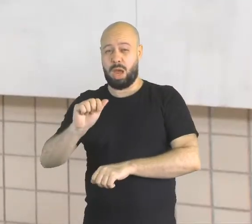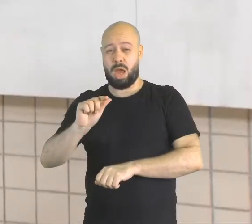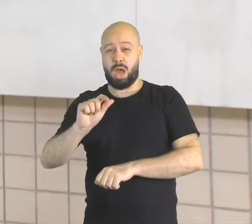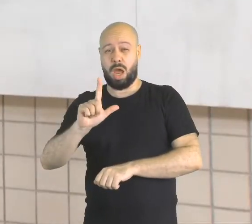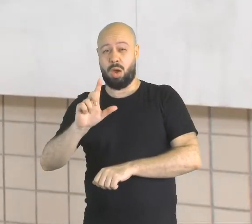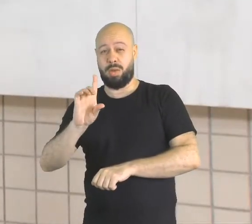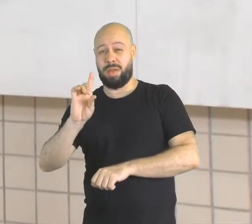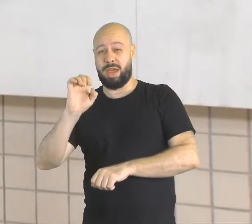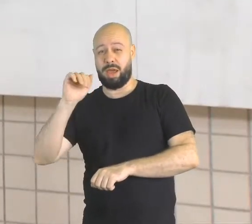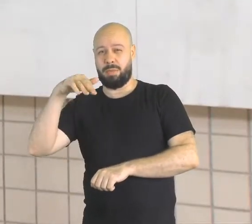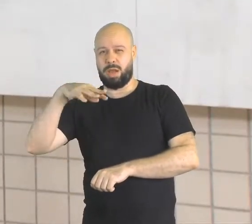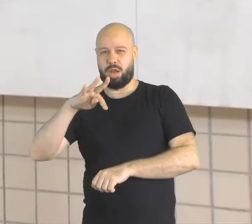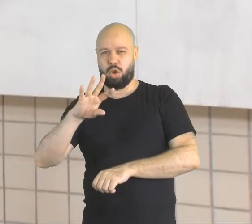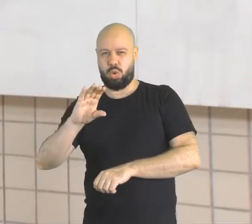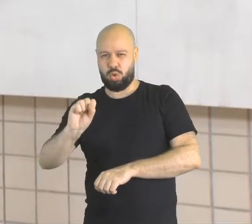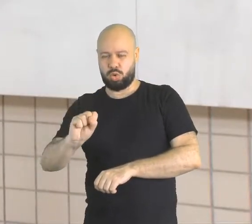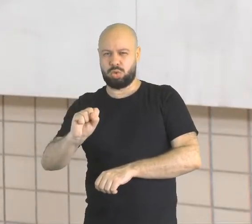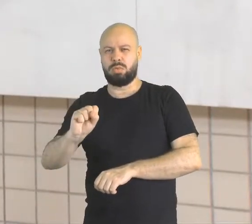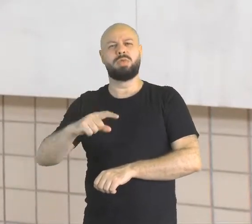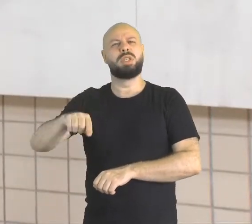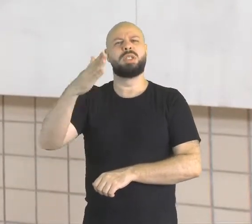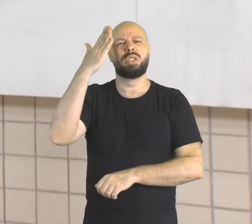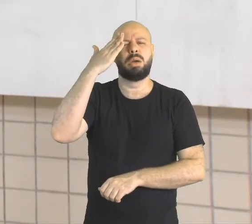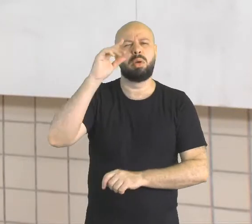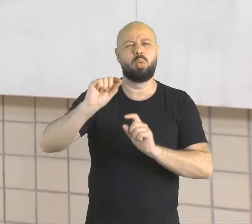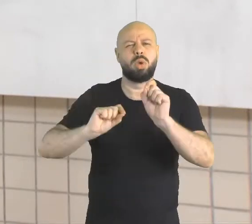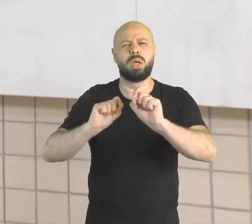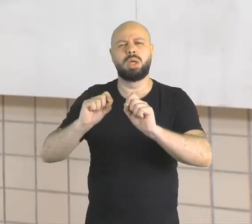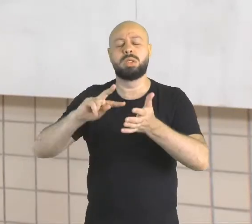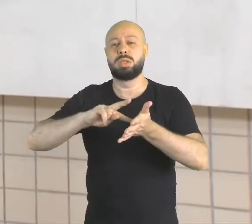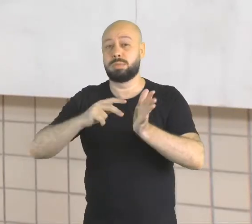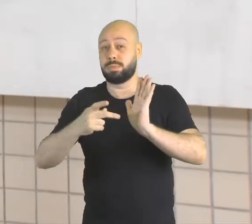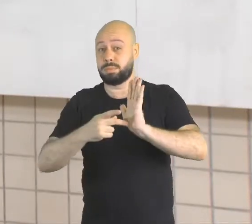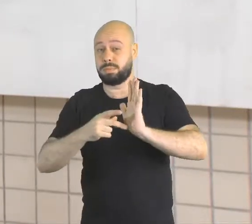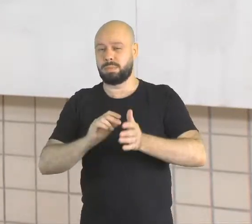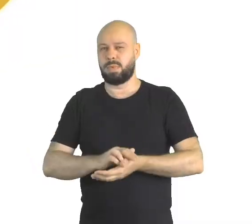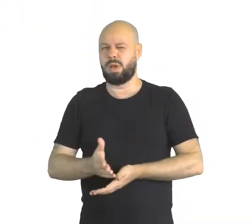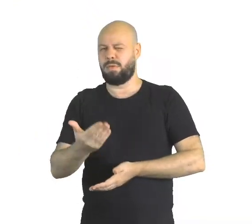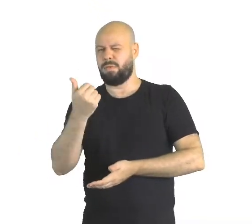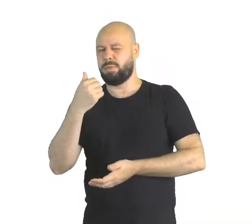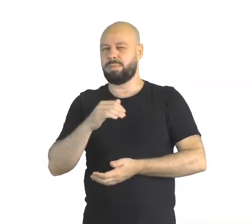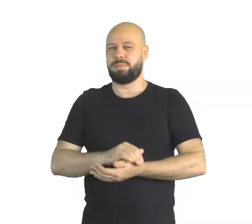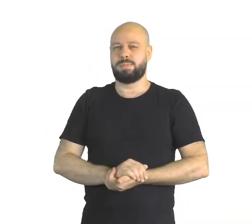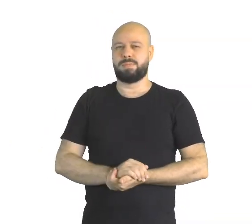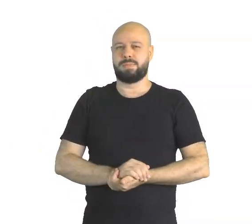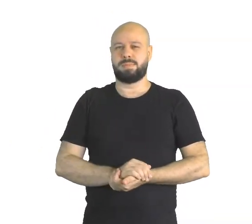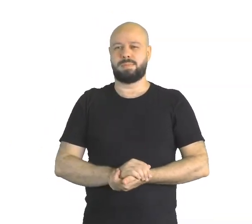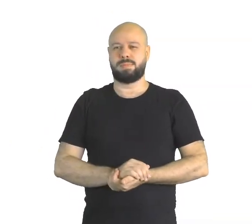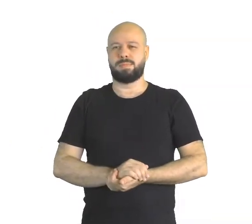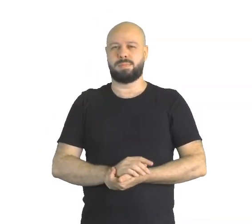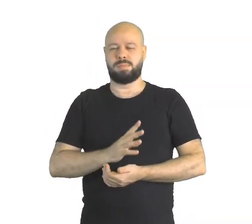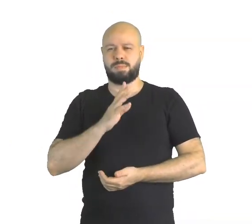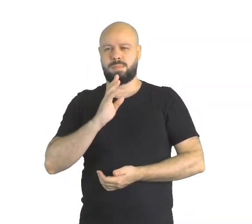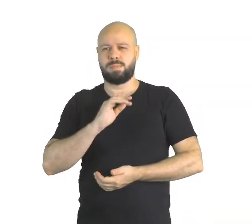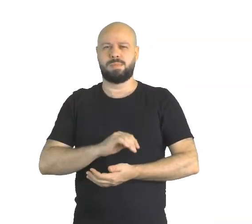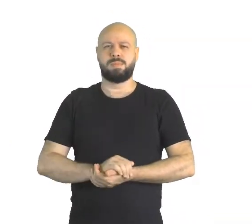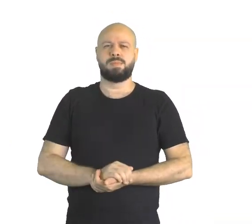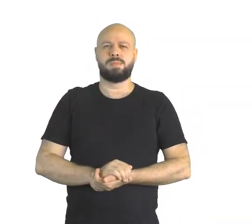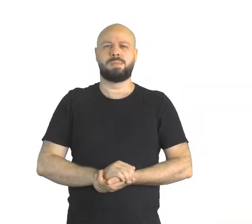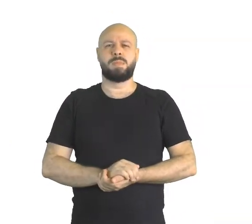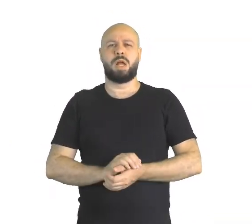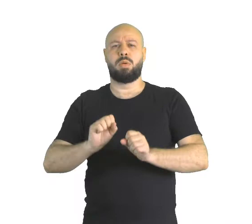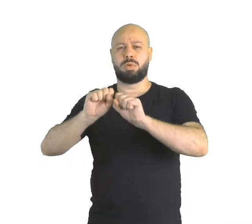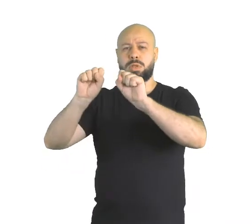Vocês sabem o que seria o sistema de aldeamentos? Vamos descobrir? O sistema de